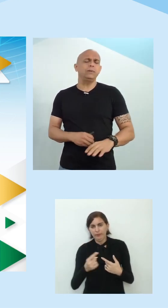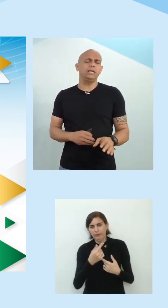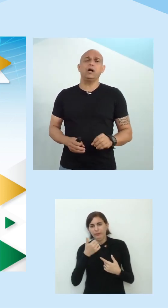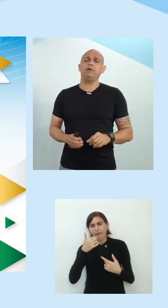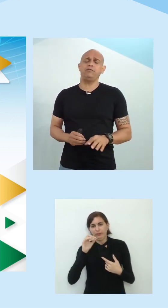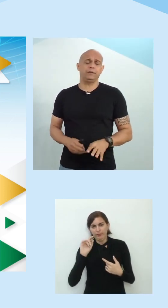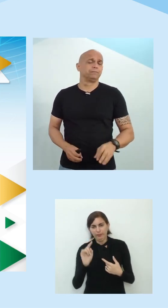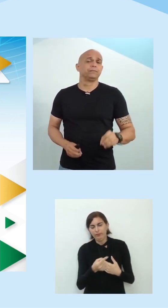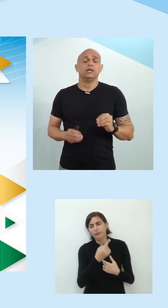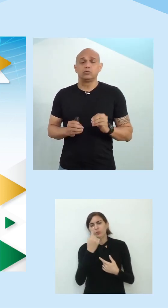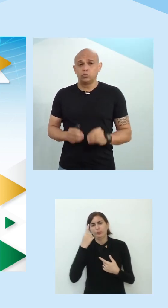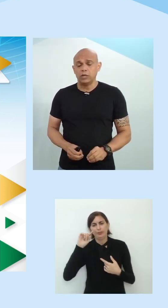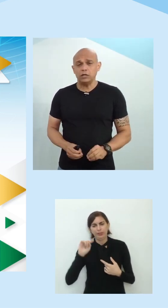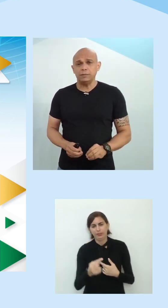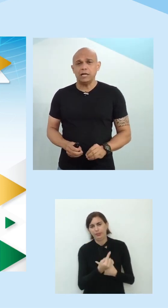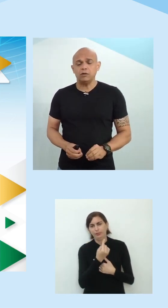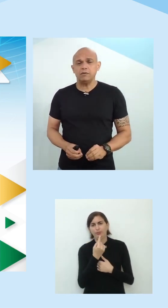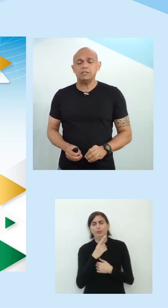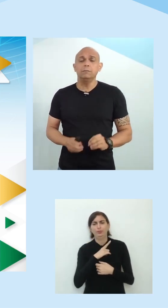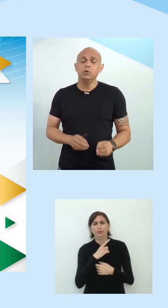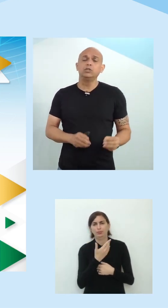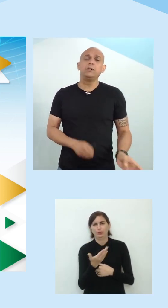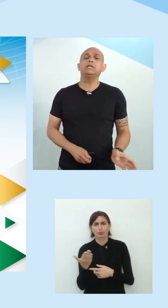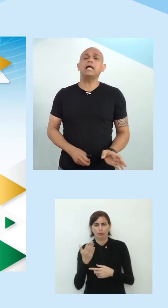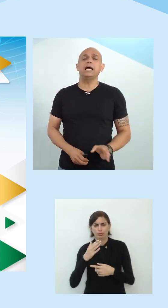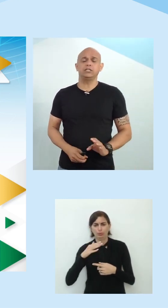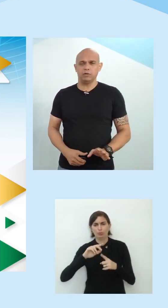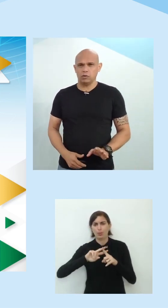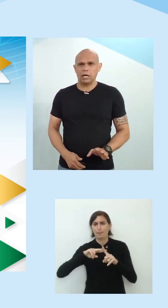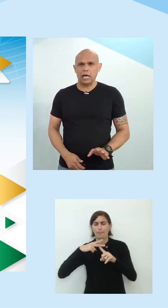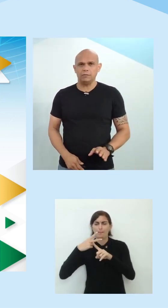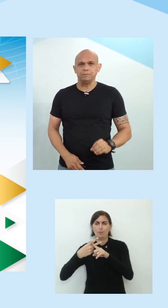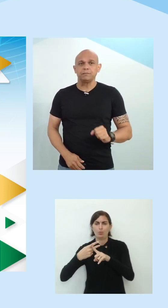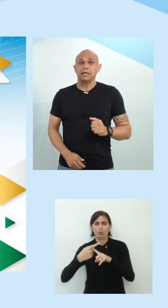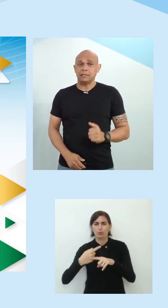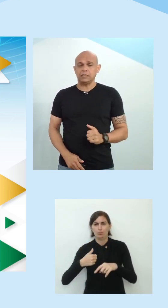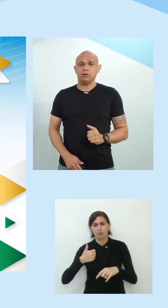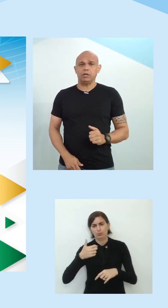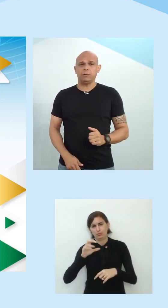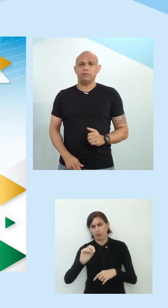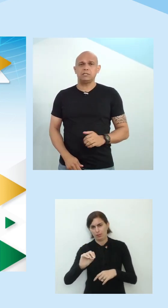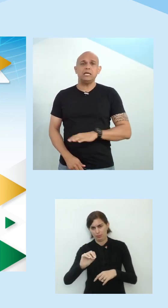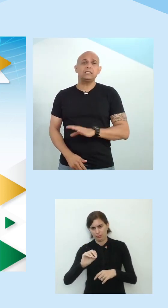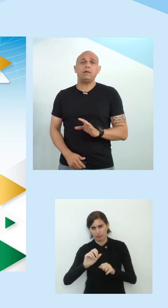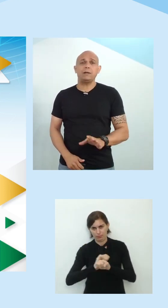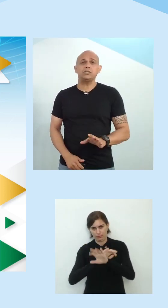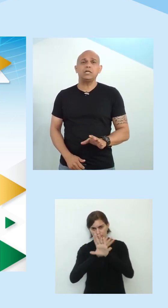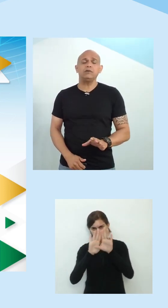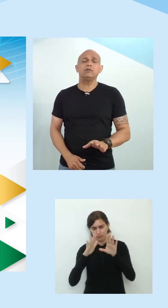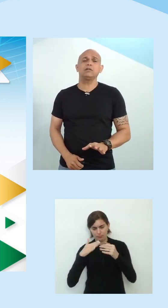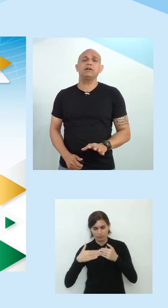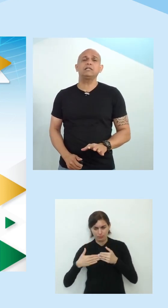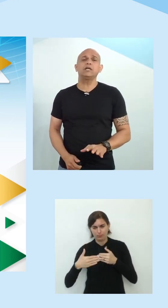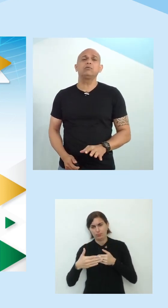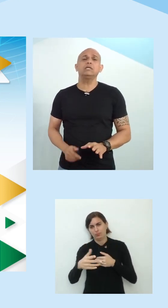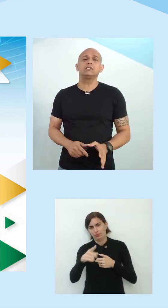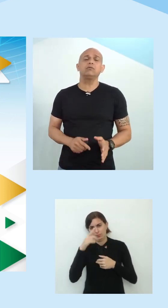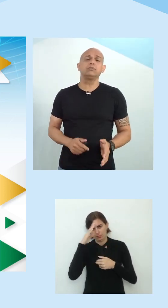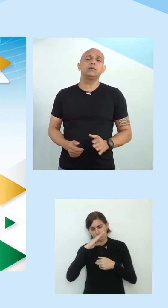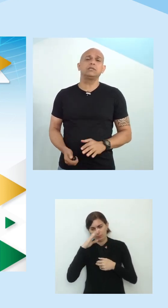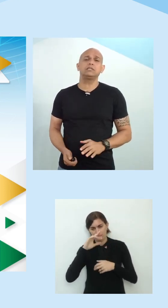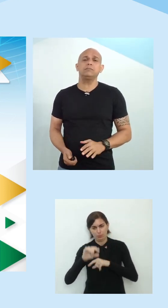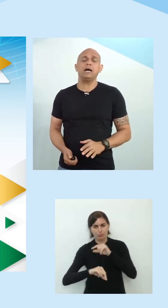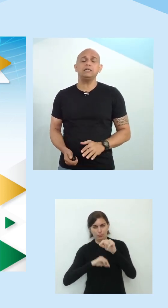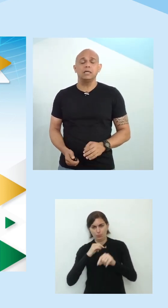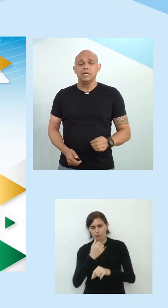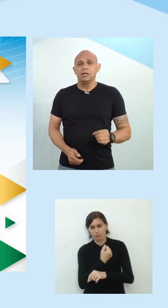mil, 1 milhão, enfim. O denominador vai ser múltiplo de 10. Ficou claro? Tá tranquilo para você? Então, a partir daí, você vai entender o que são